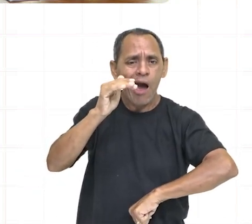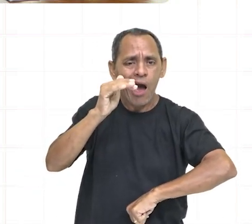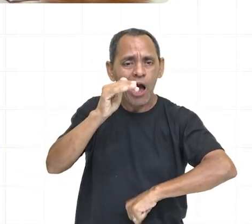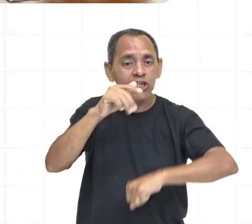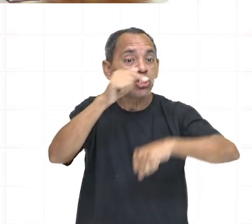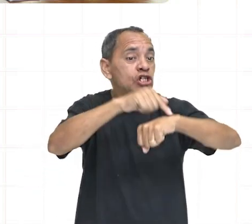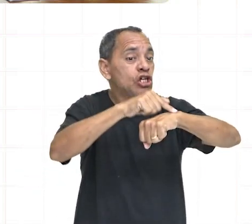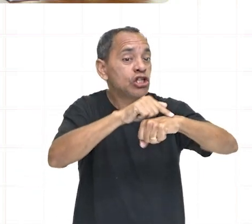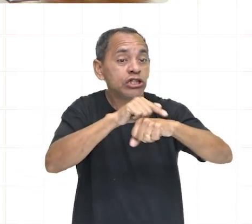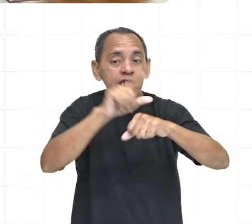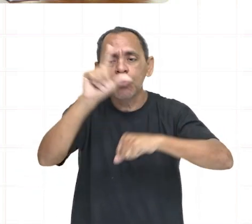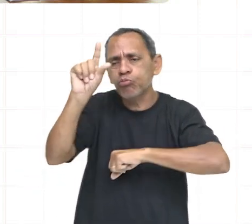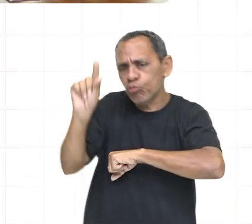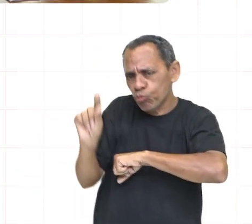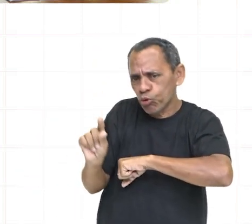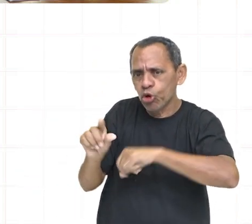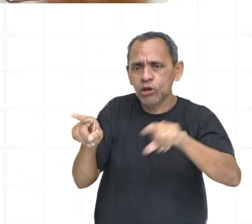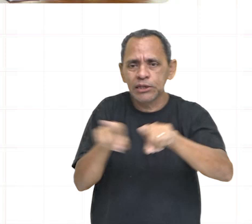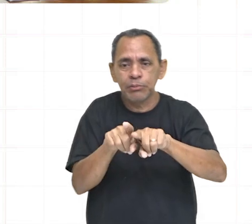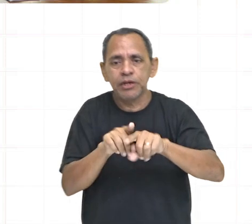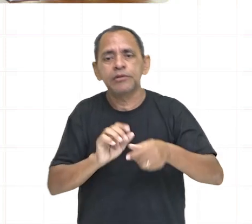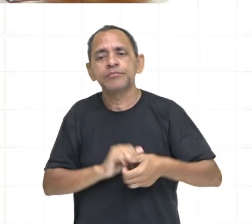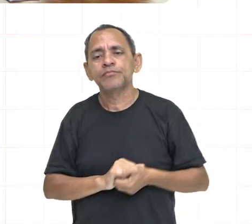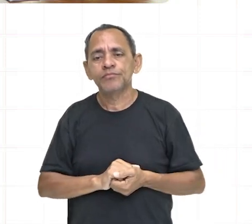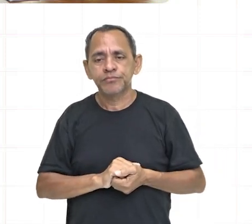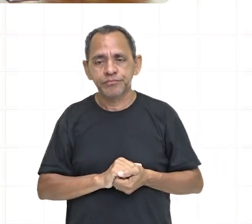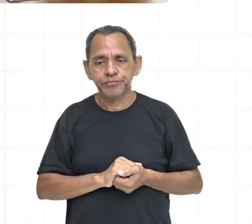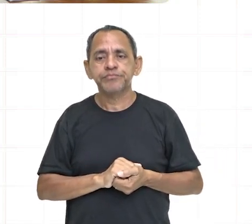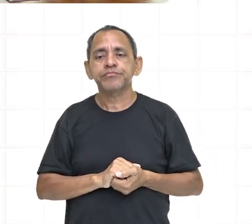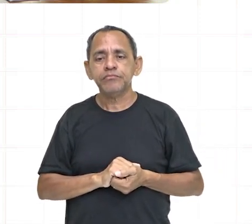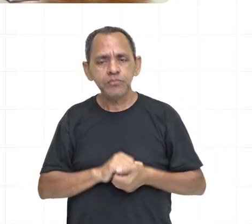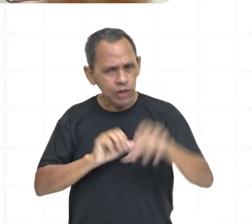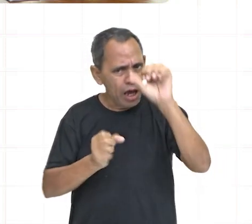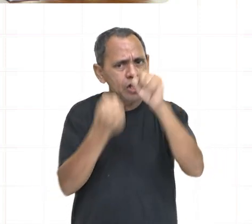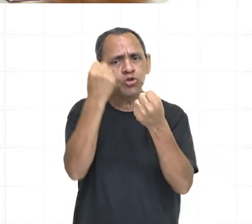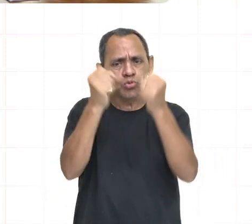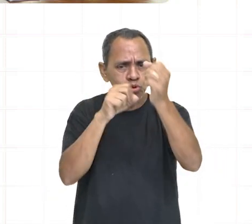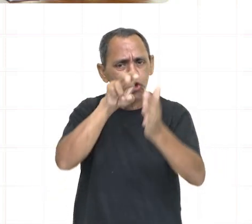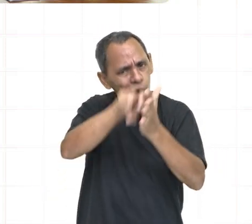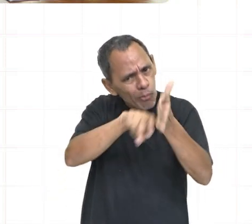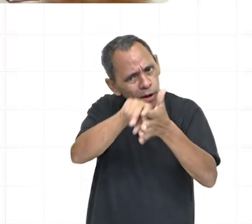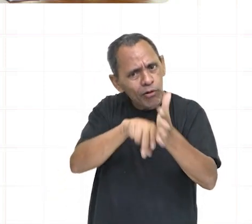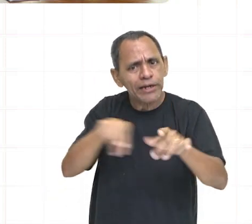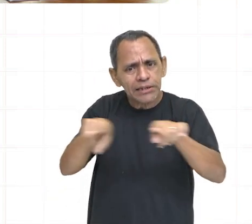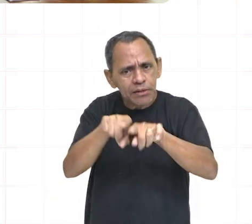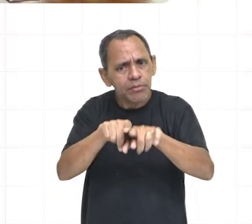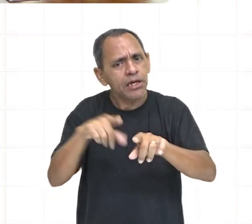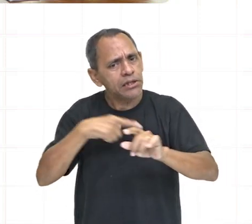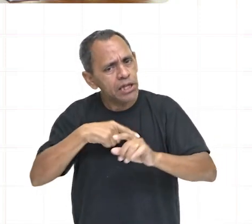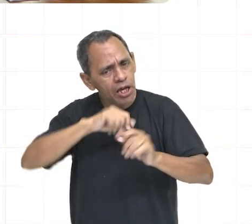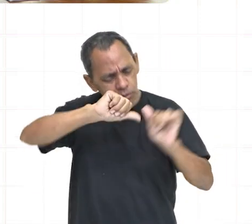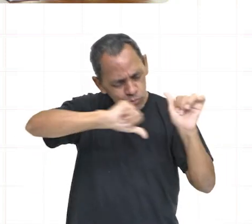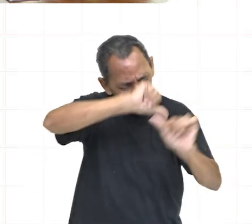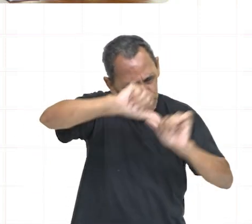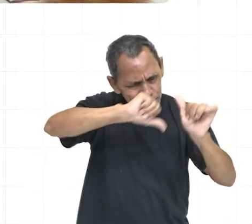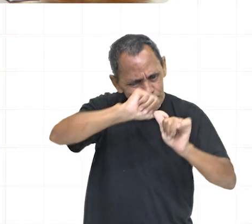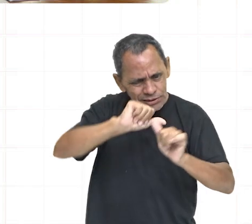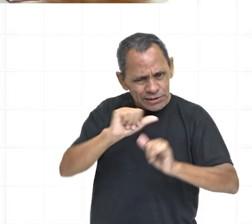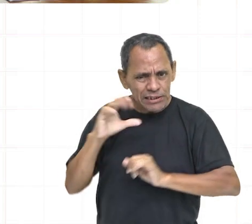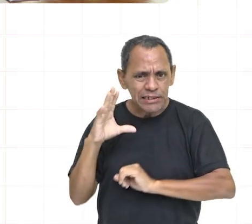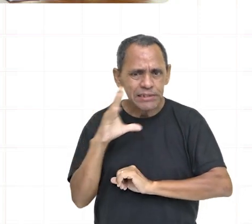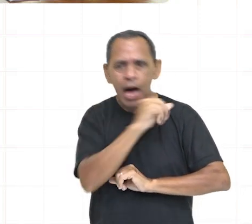isso? O mesmo ocorre, obviamente, com a indústria e com a agropecuária. Ademais, ampliação